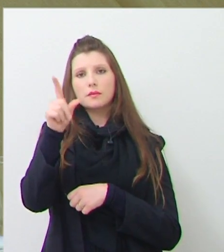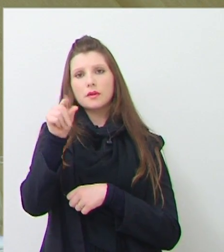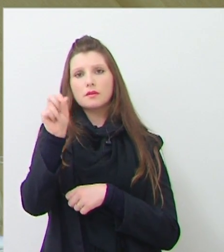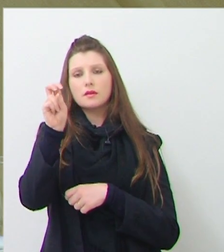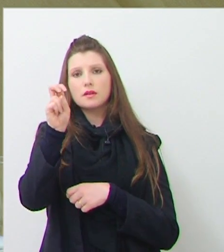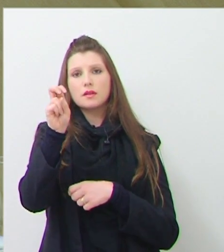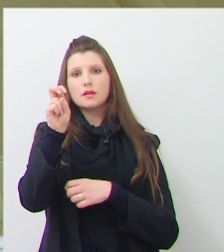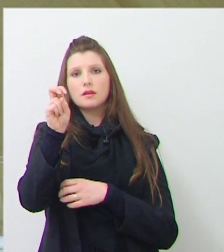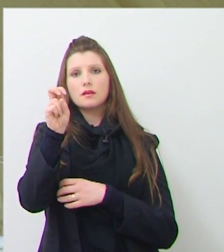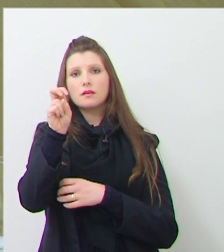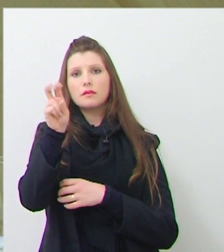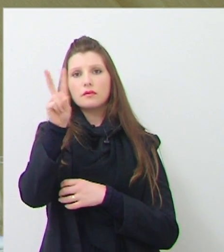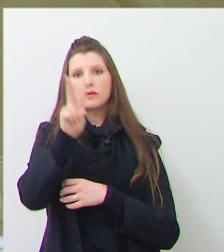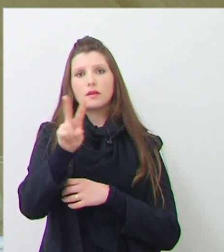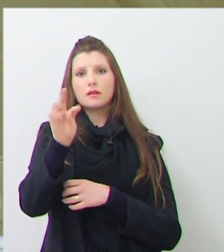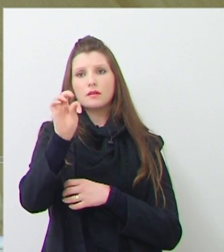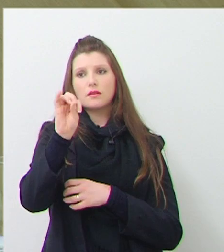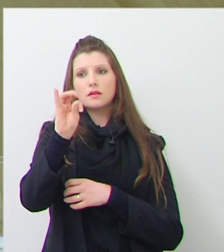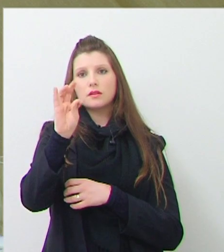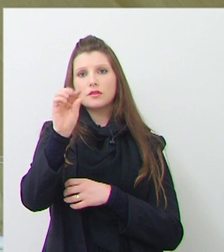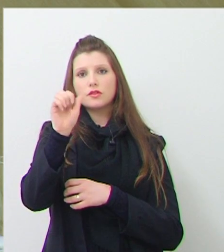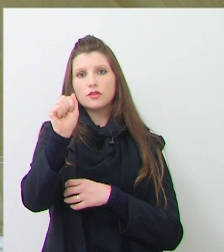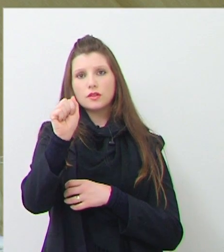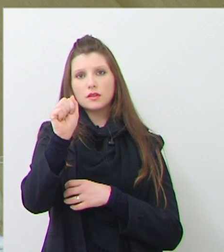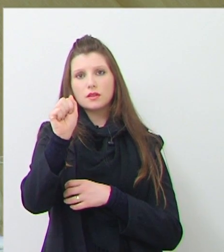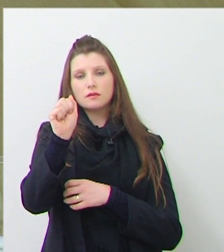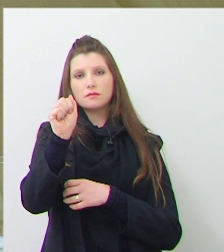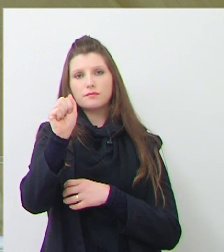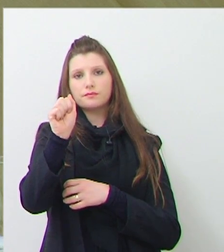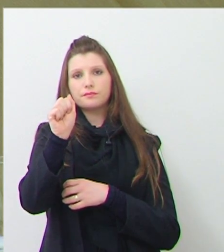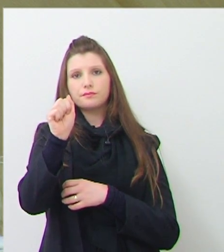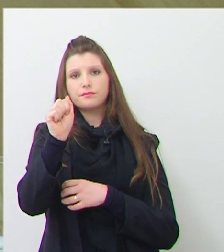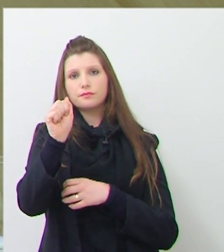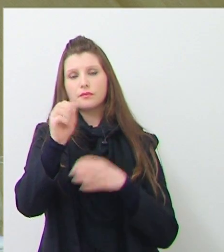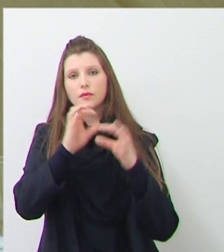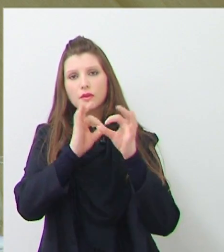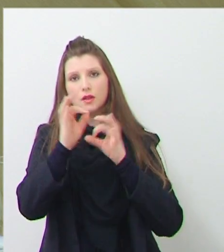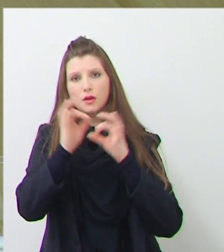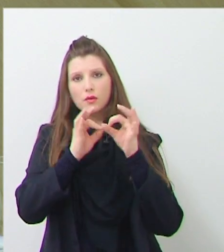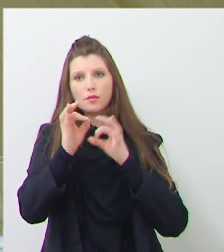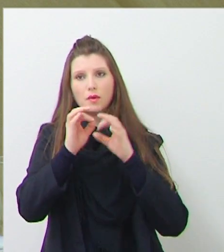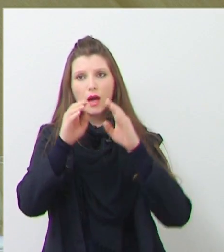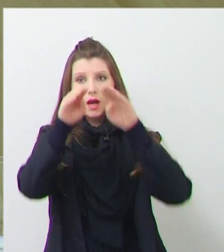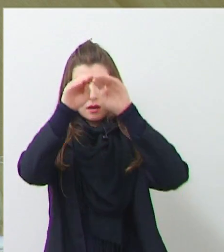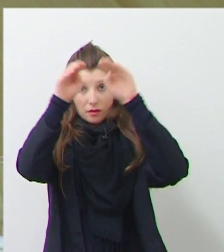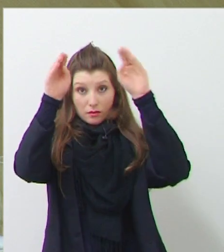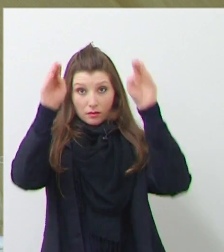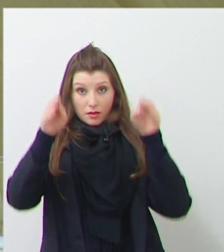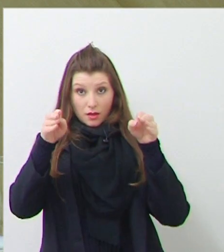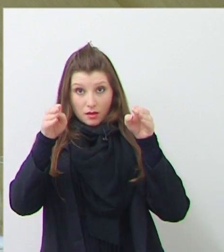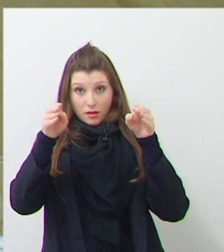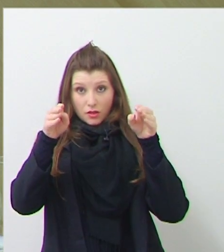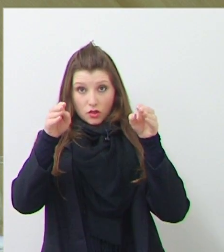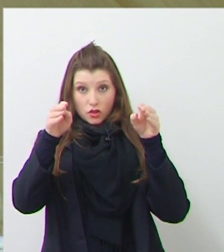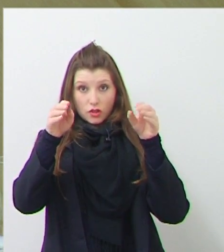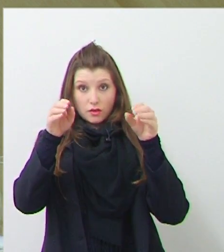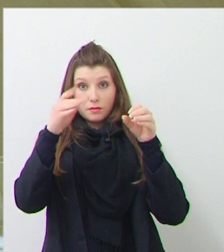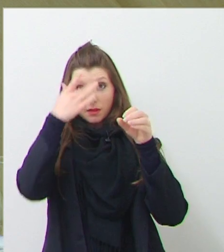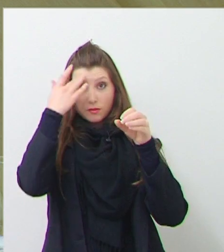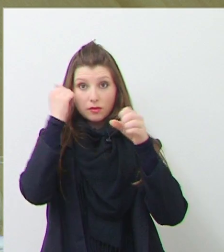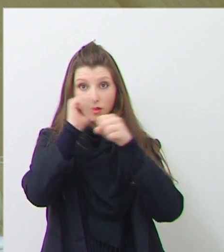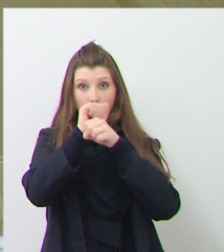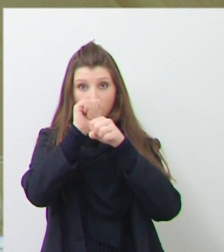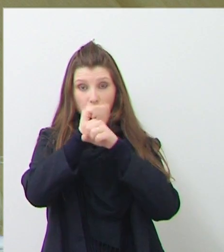493/2015, autoria, vereador Tita Belloli. Assunto, revitalização do abrigo de passageiros coberto na rua